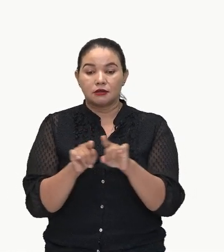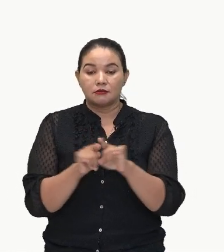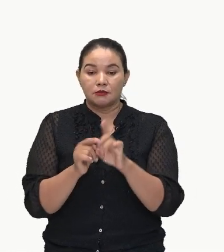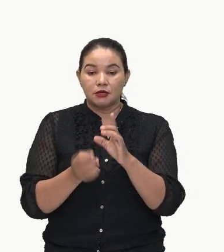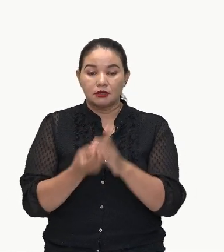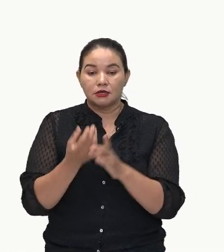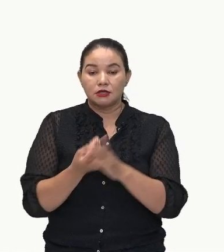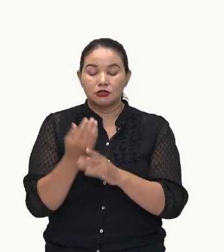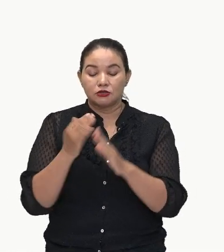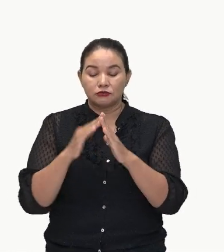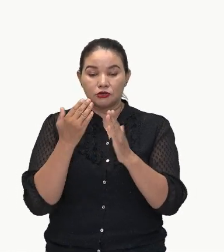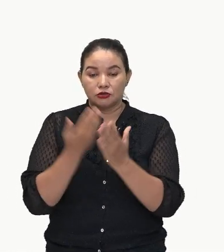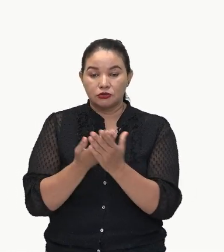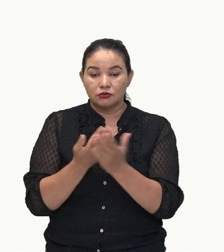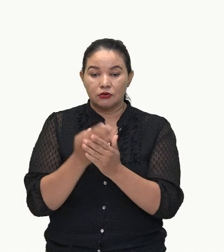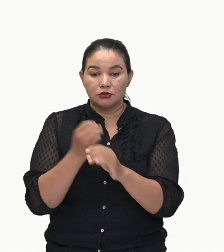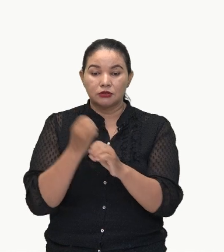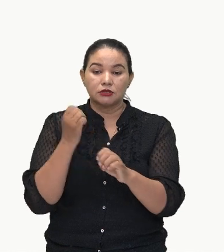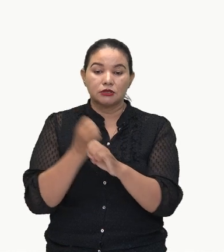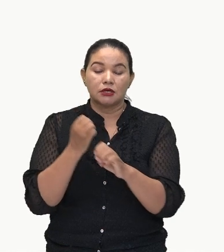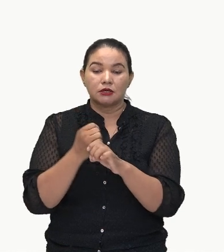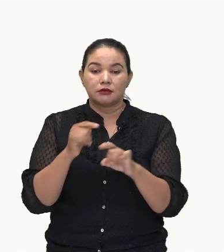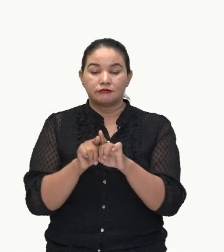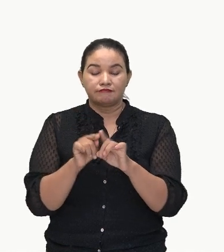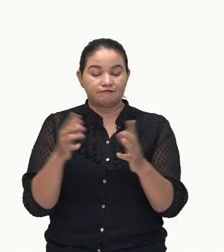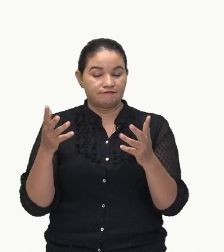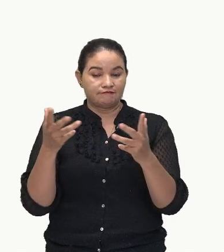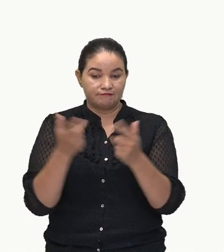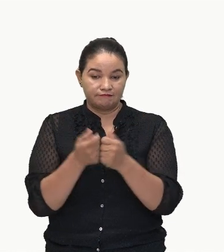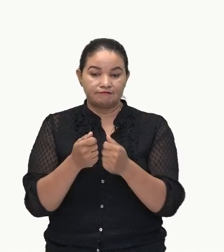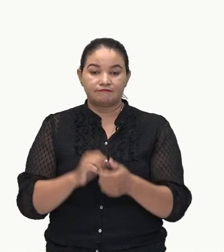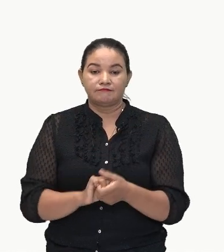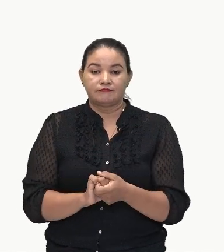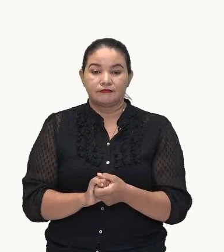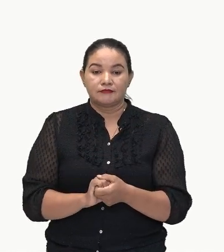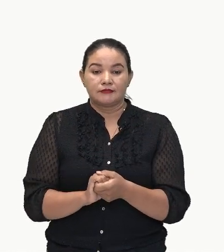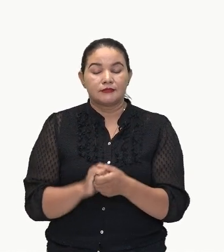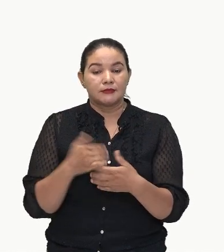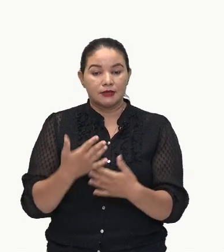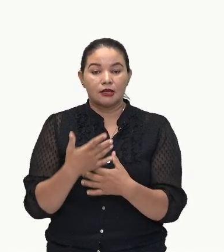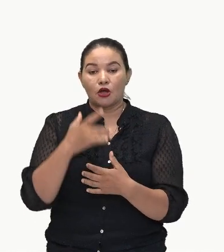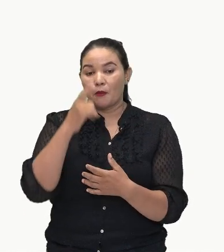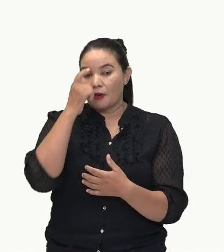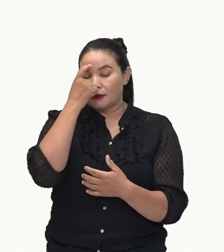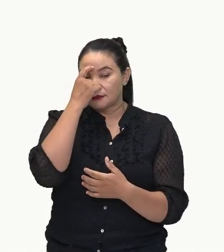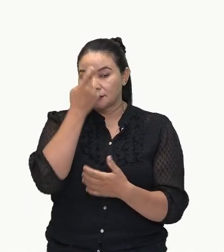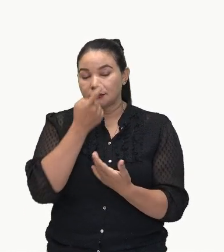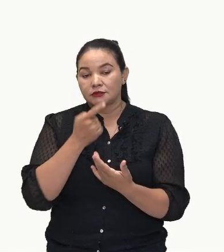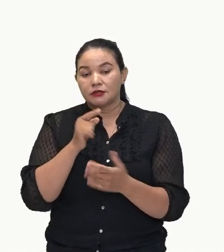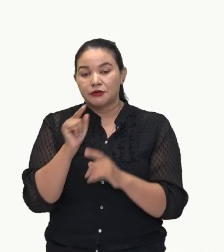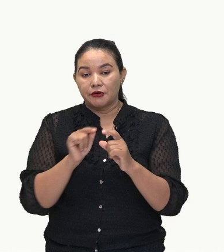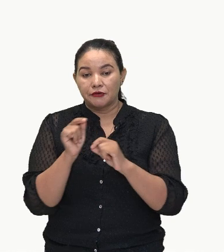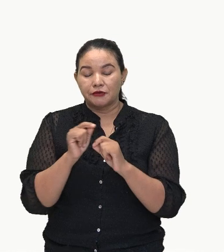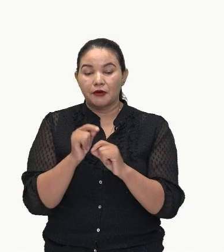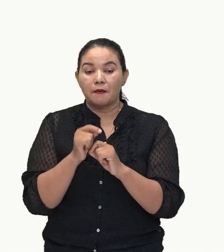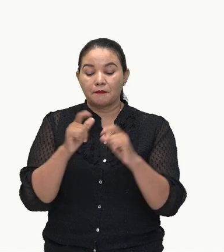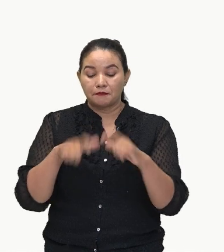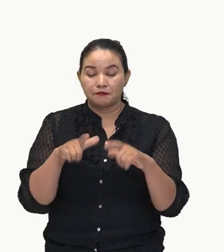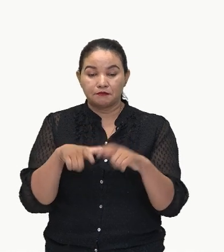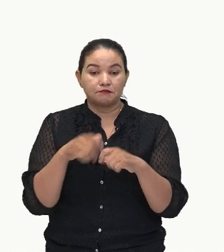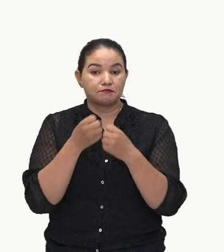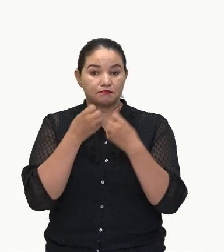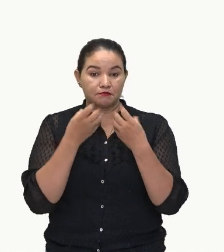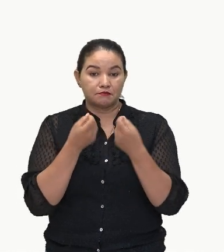de escolas de engenharia e excelência. Então, a Índia acaba sendo um bom local para